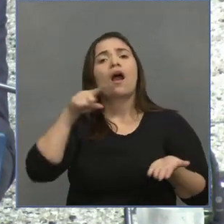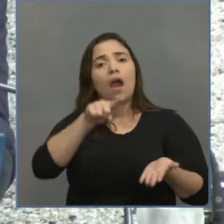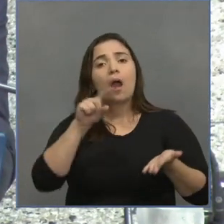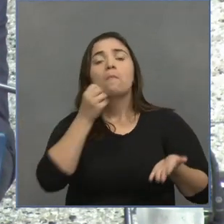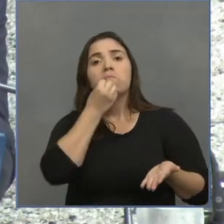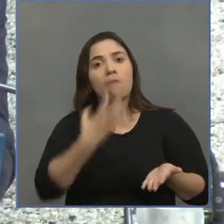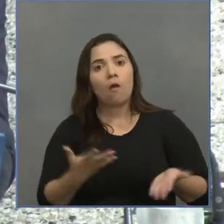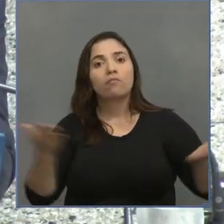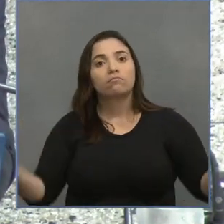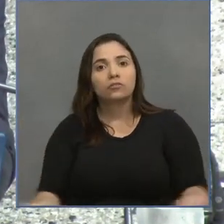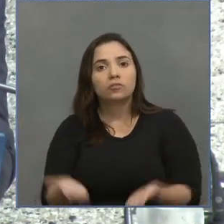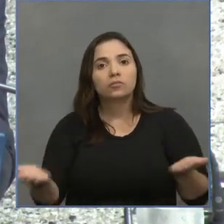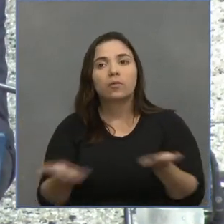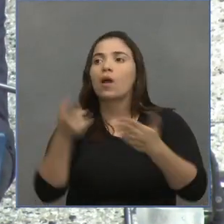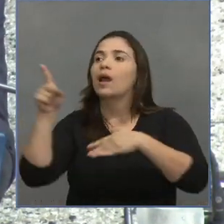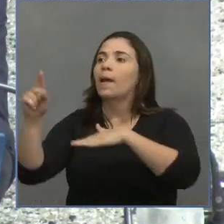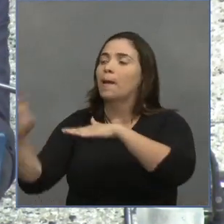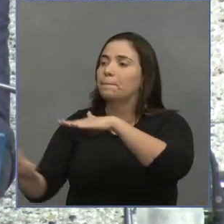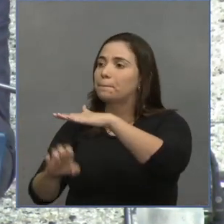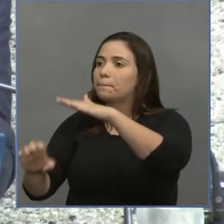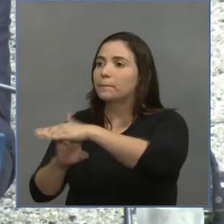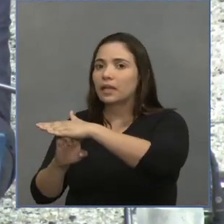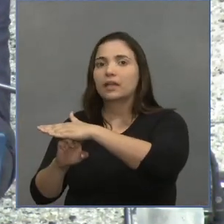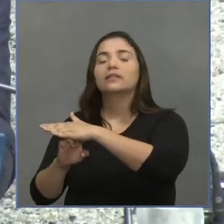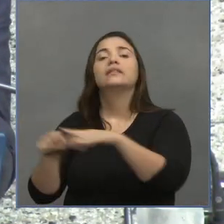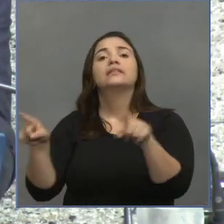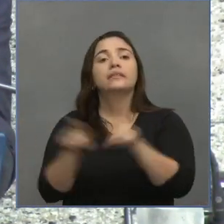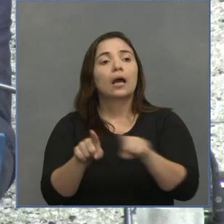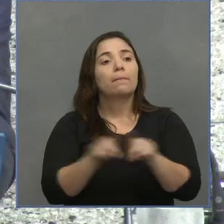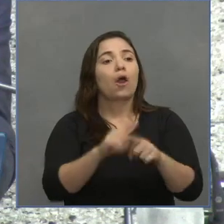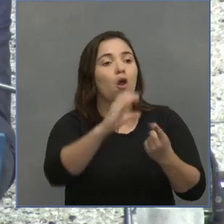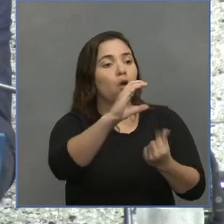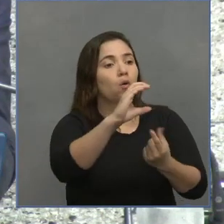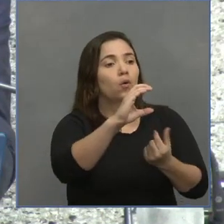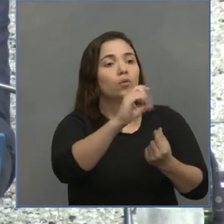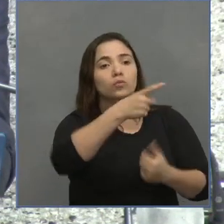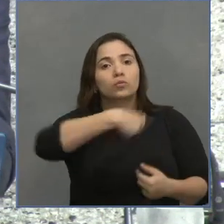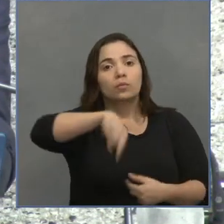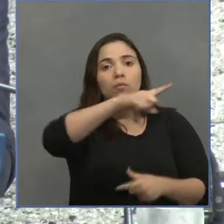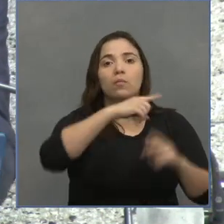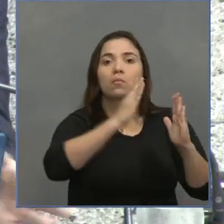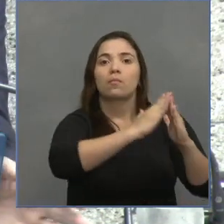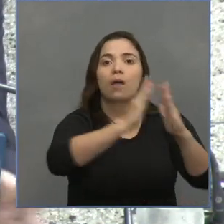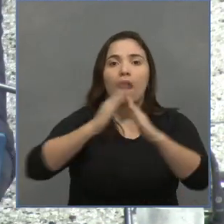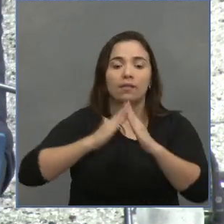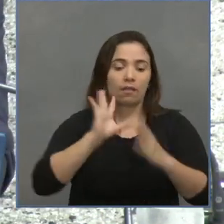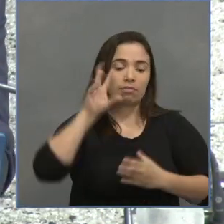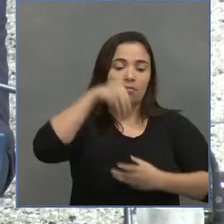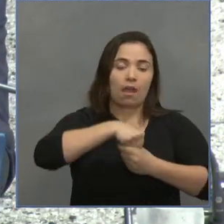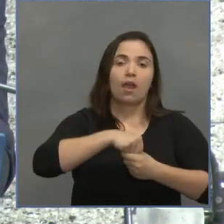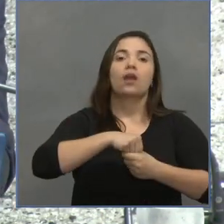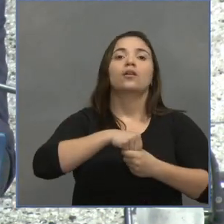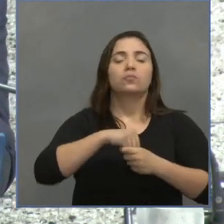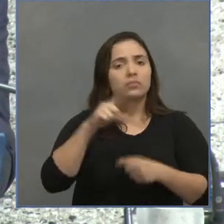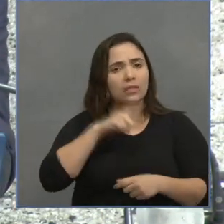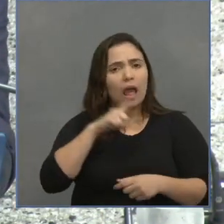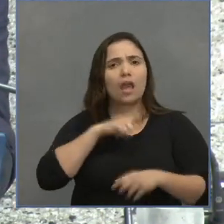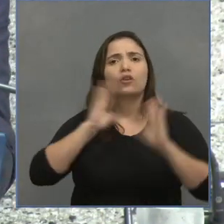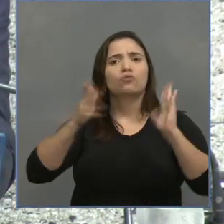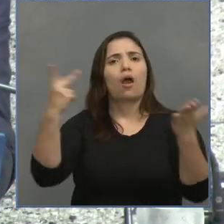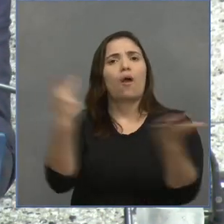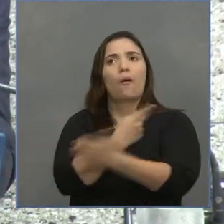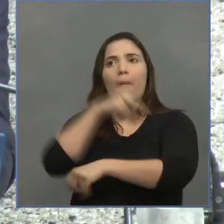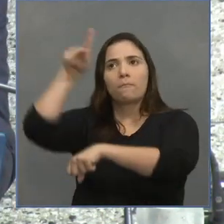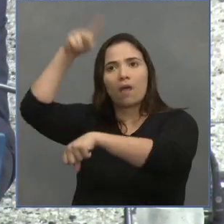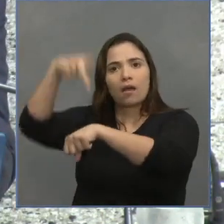as empresas, viu, deputado Renato Rosendo, mas o consumidor também. Final. O consumidor final. Em diversos países do mundo,